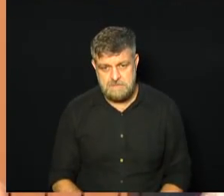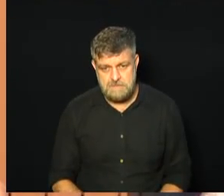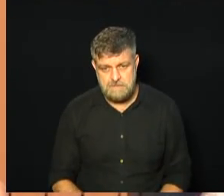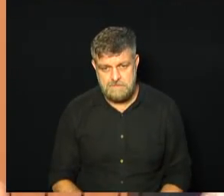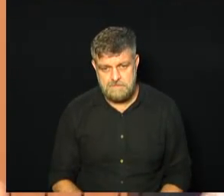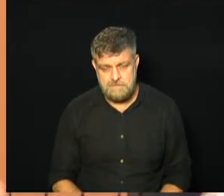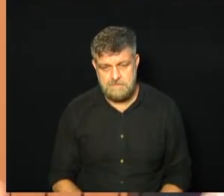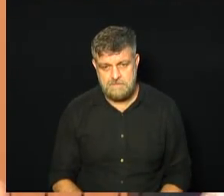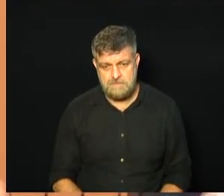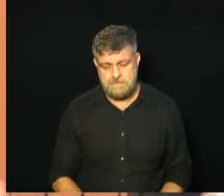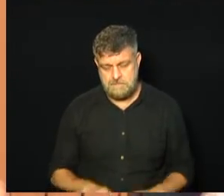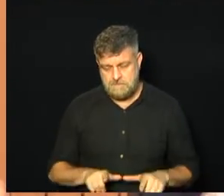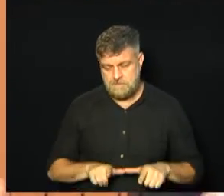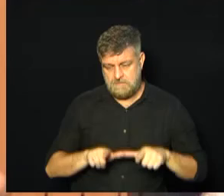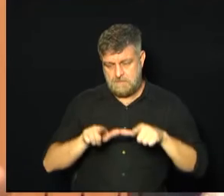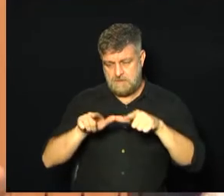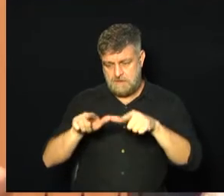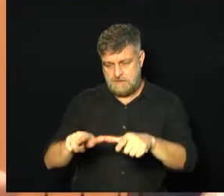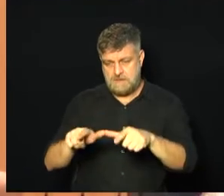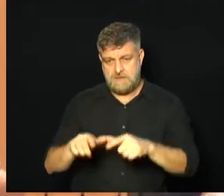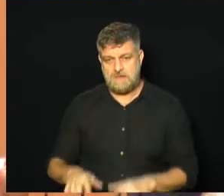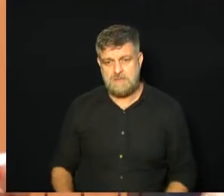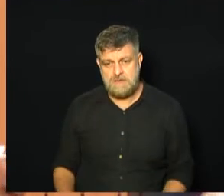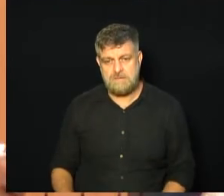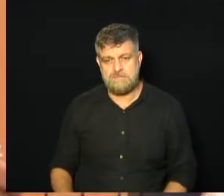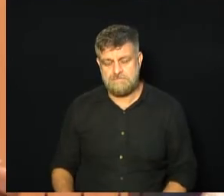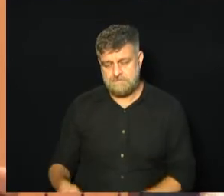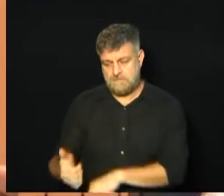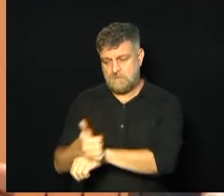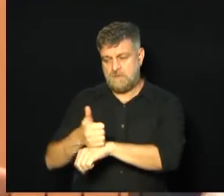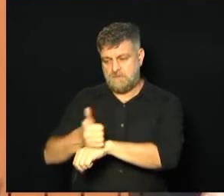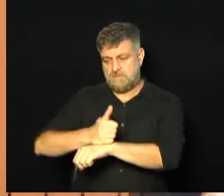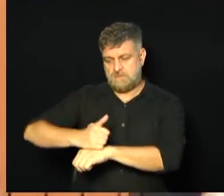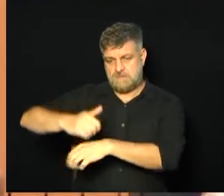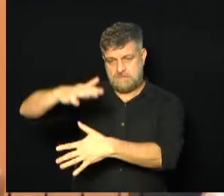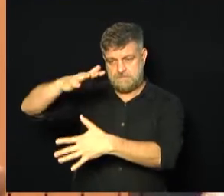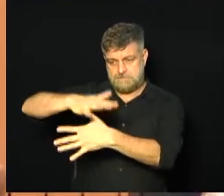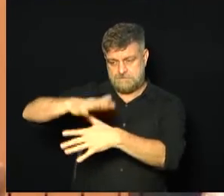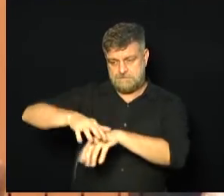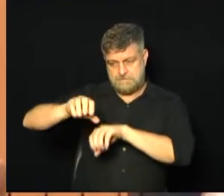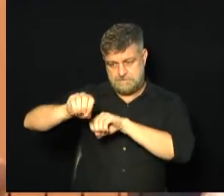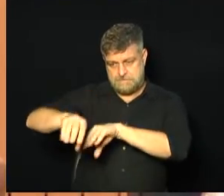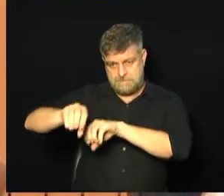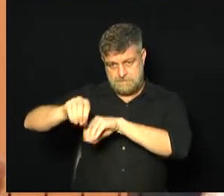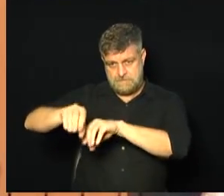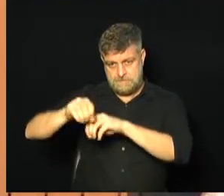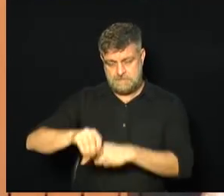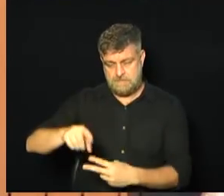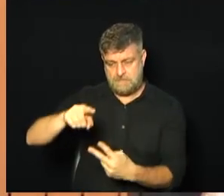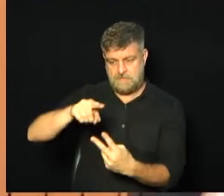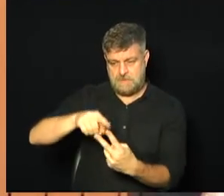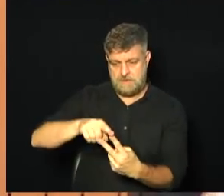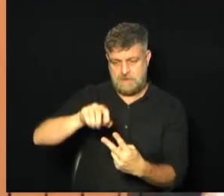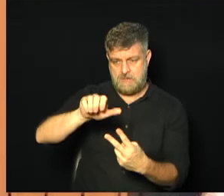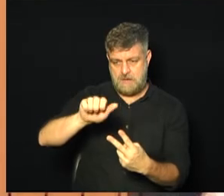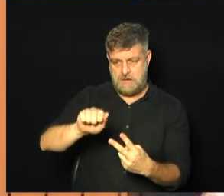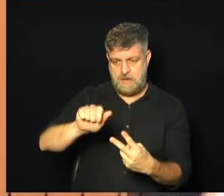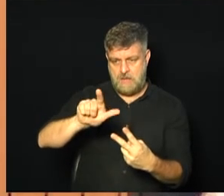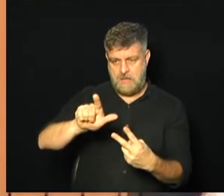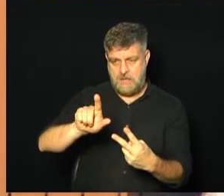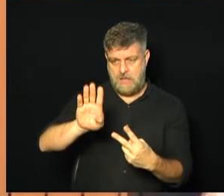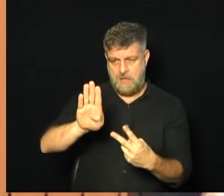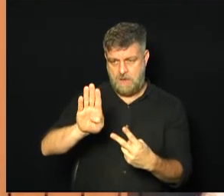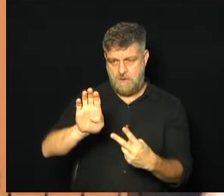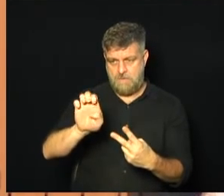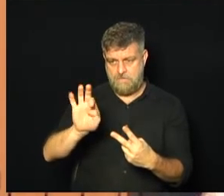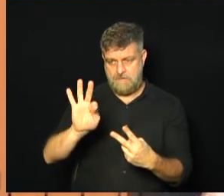que fez a entrega, né, do diploma de mérito educacional ao professor Darcy Ribeiro, a Alberto